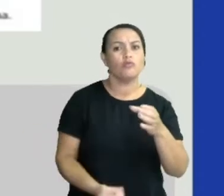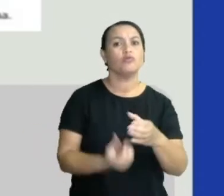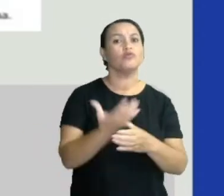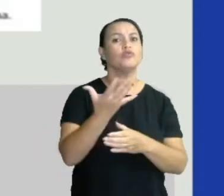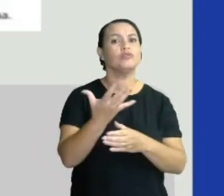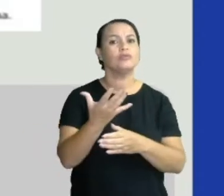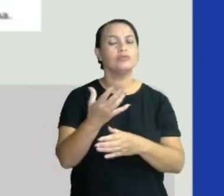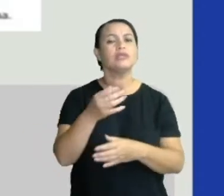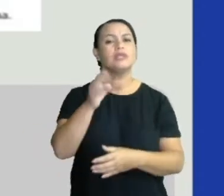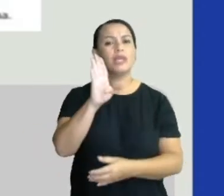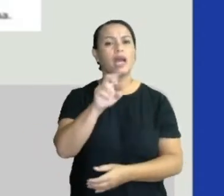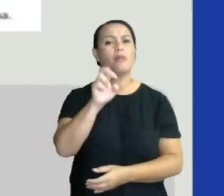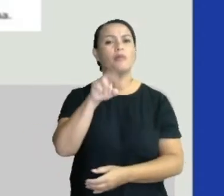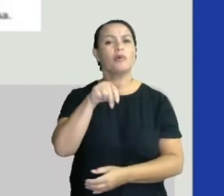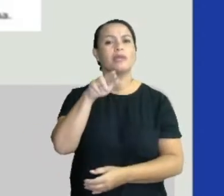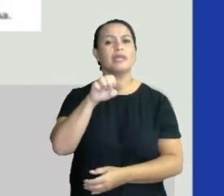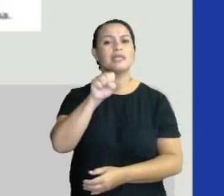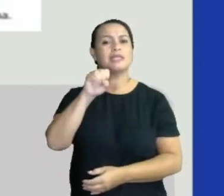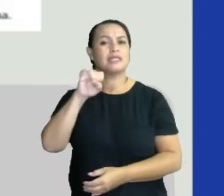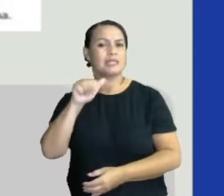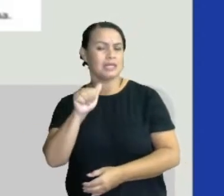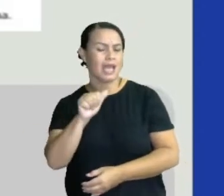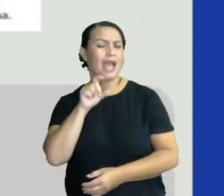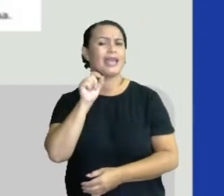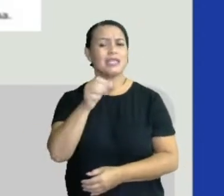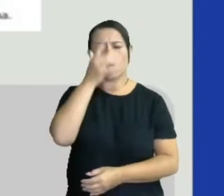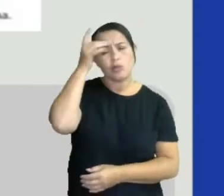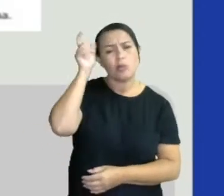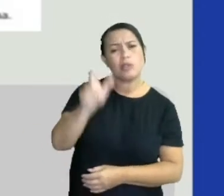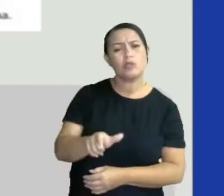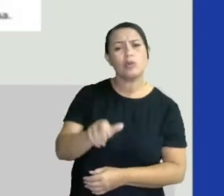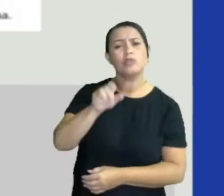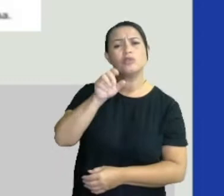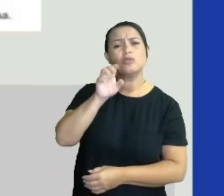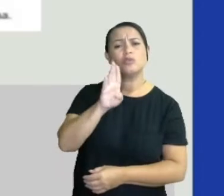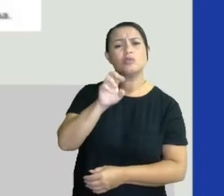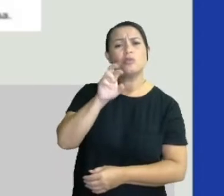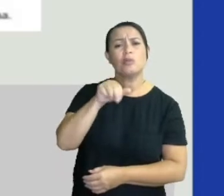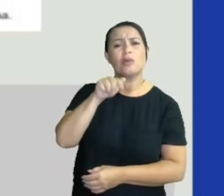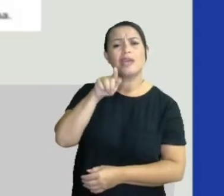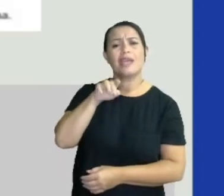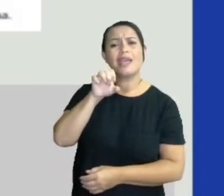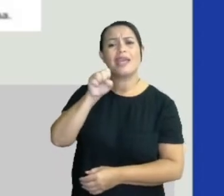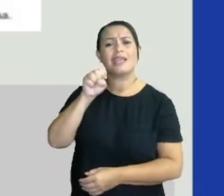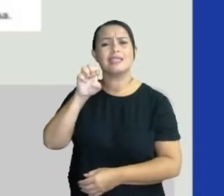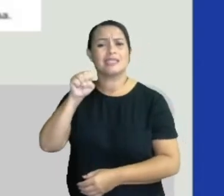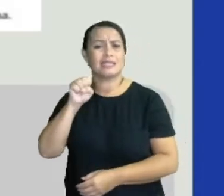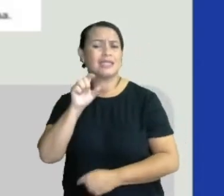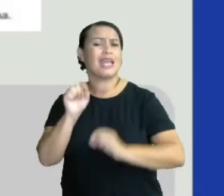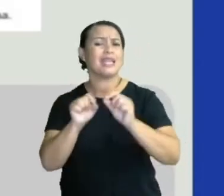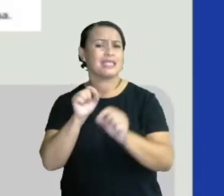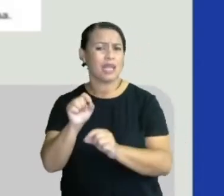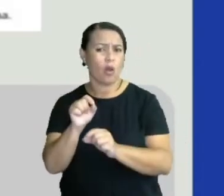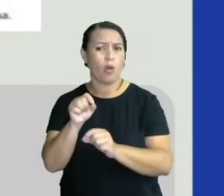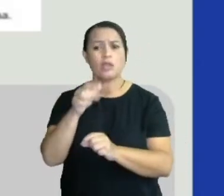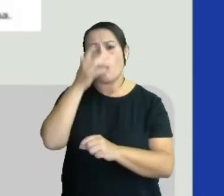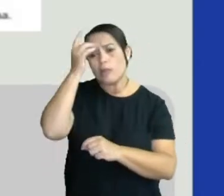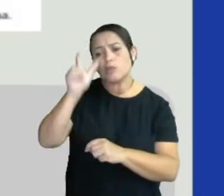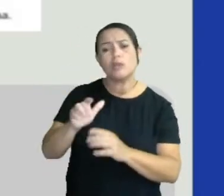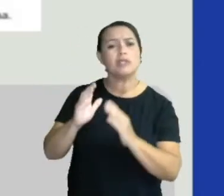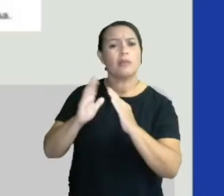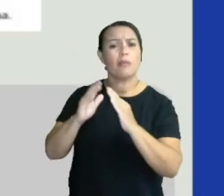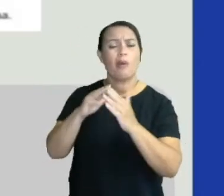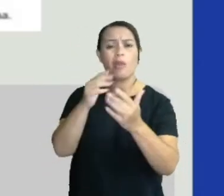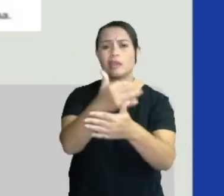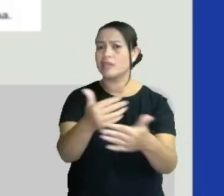a burguesia. Então, quem são os burgueses? Os burgueses são aqueles que moram nos burgos, que são as